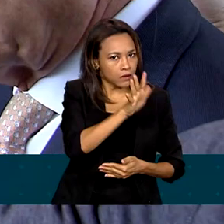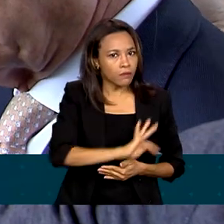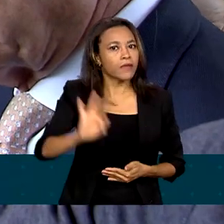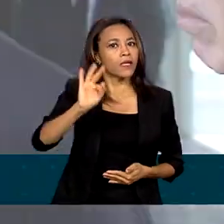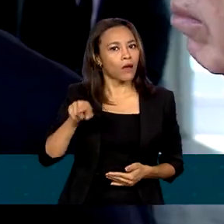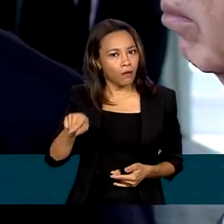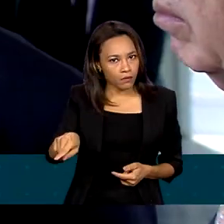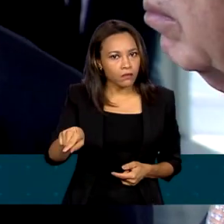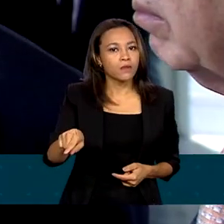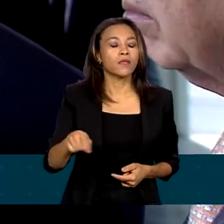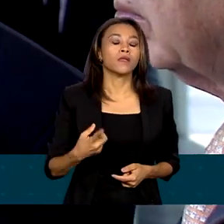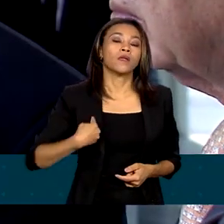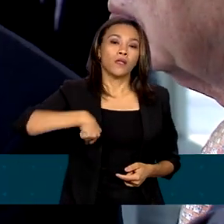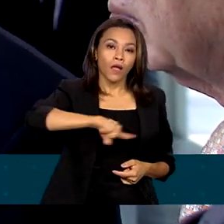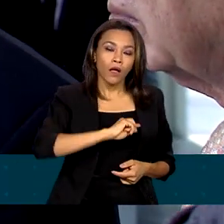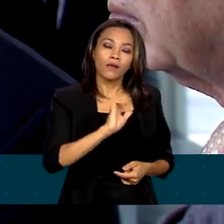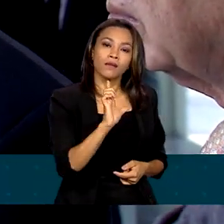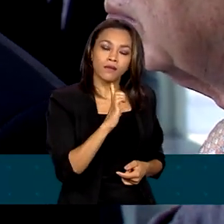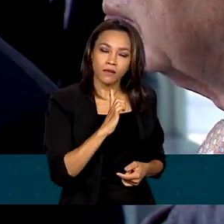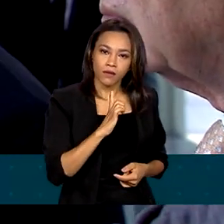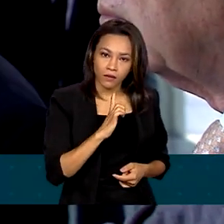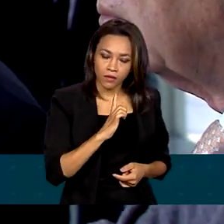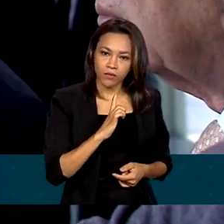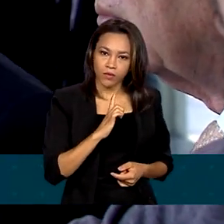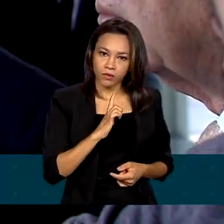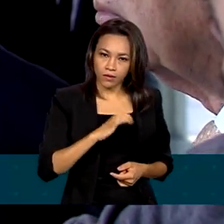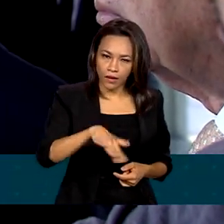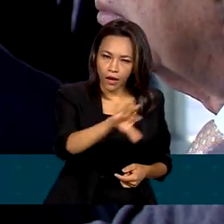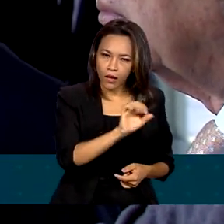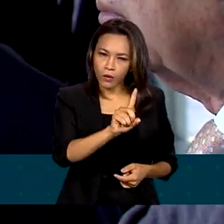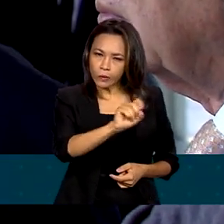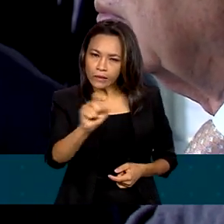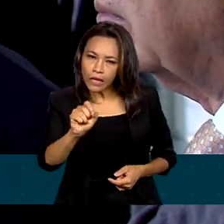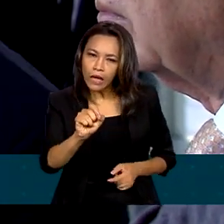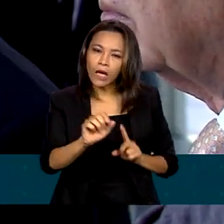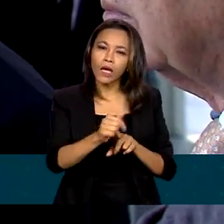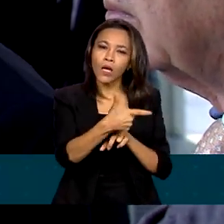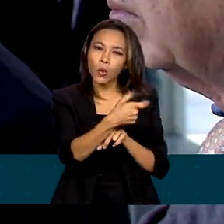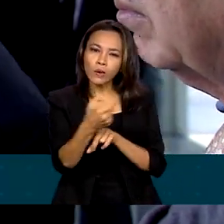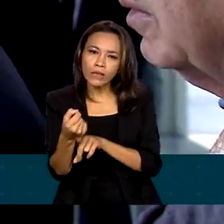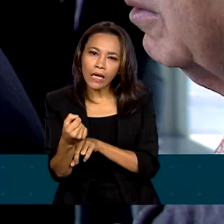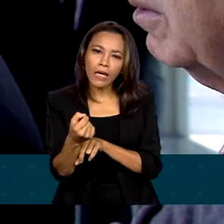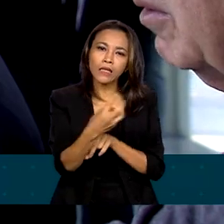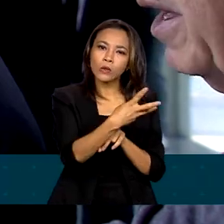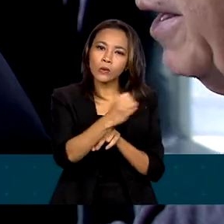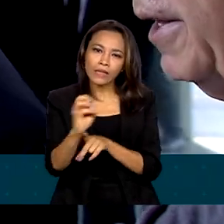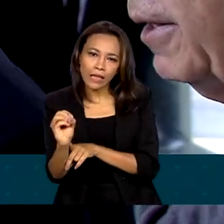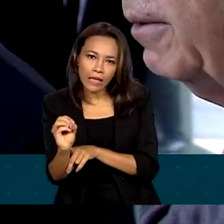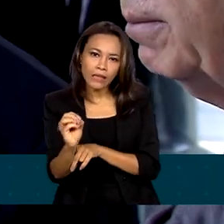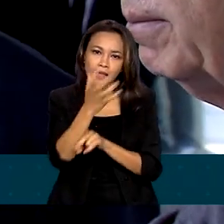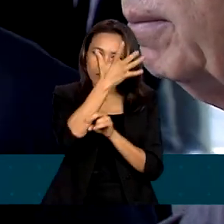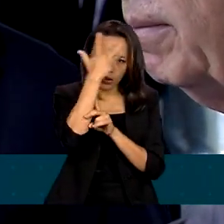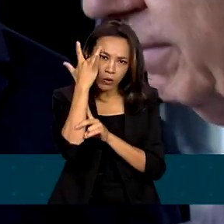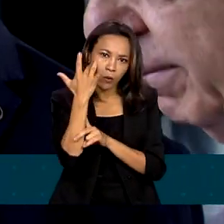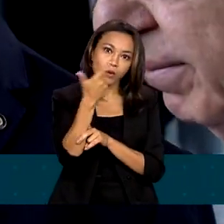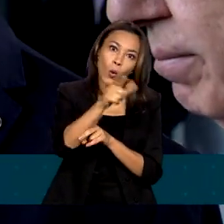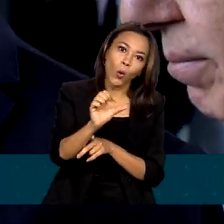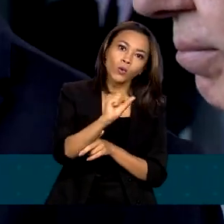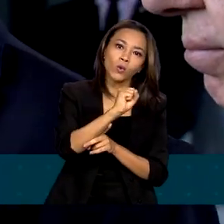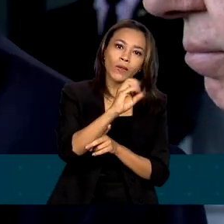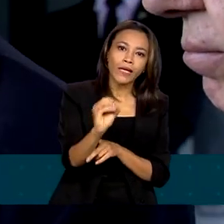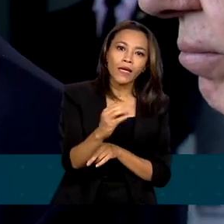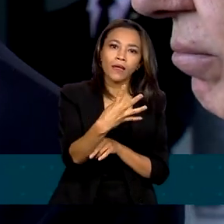Polícia Federal. Nós temos áreas com 100, com 200 pessoas, com 300, outras com 80,